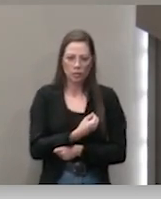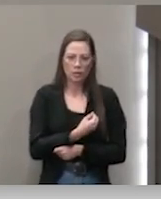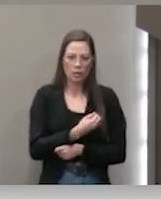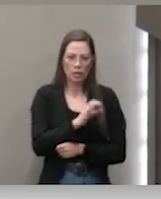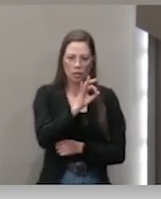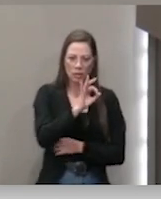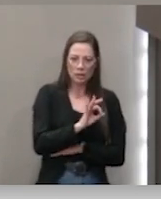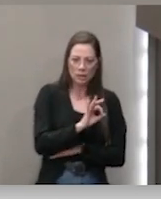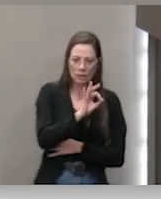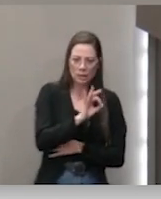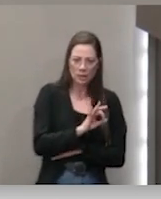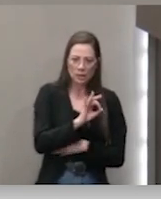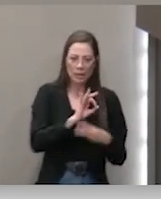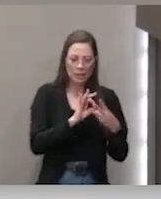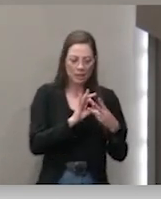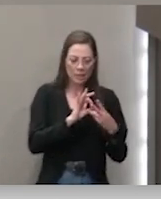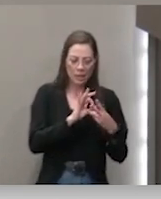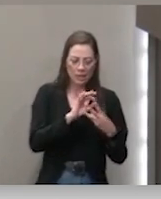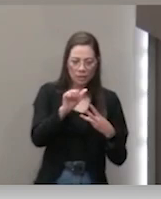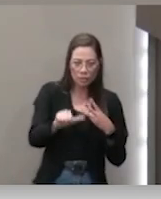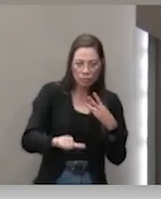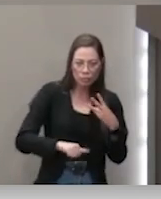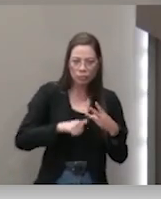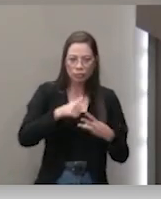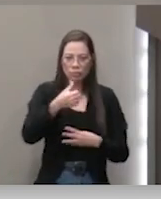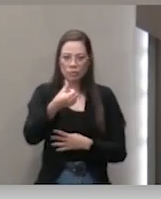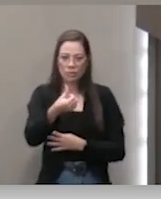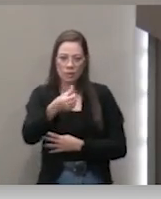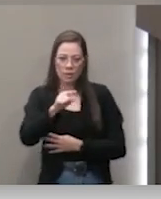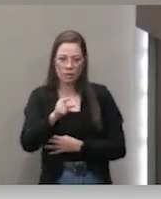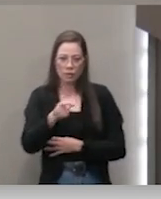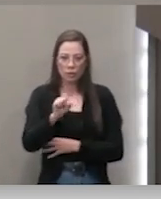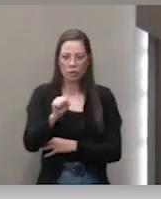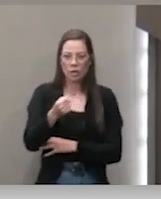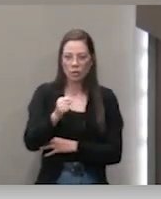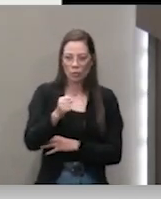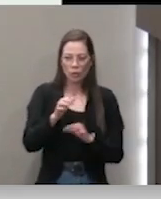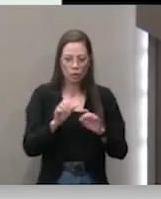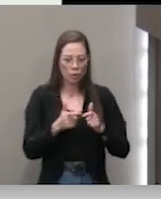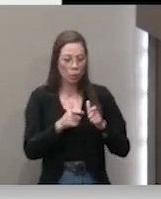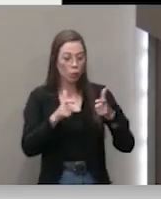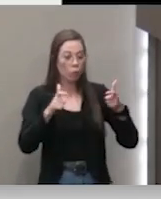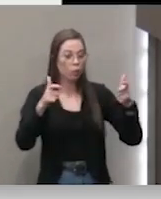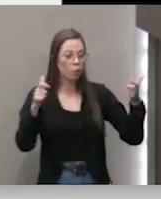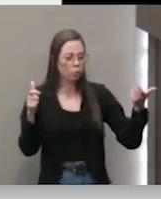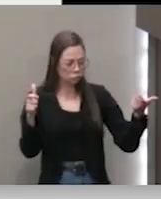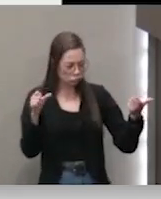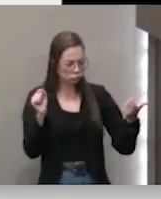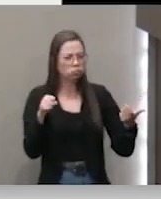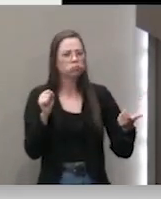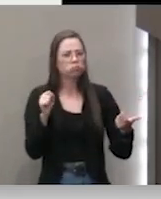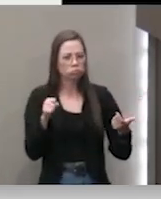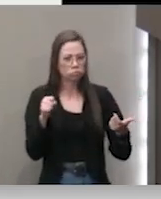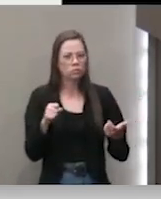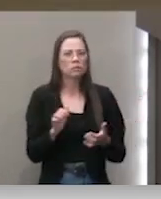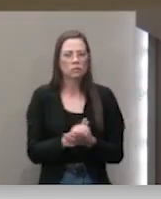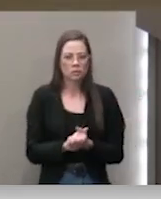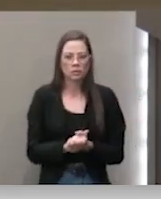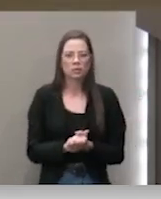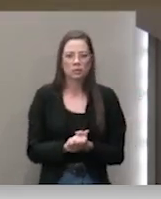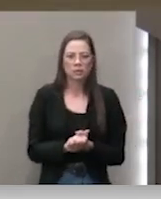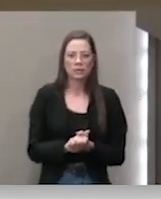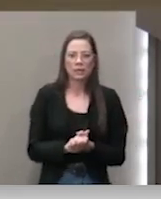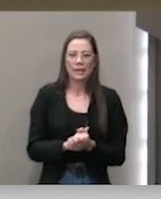um índice de 3 para 6,8. Isso é um crescimento muito grande.